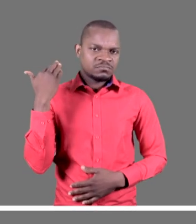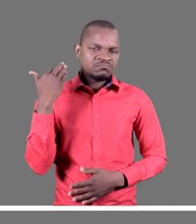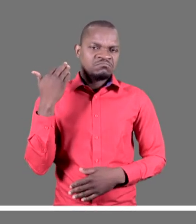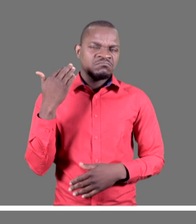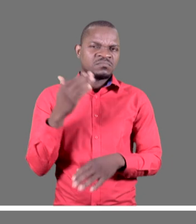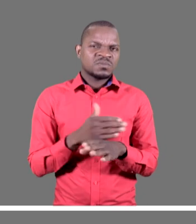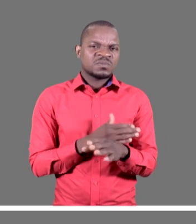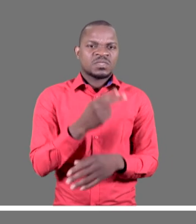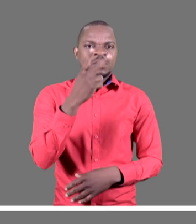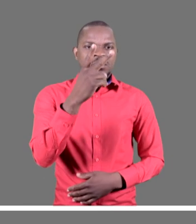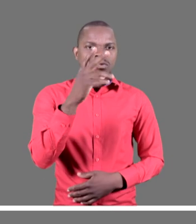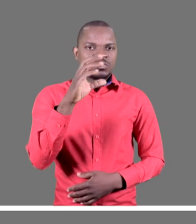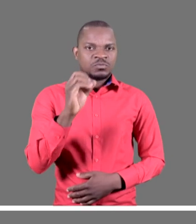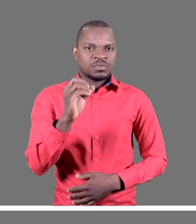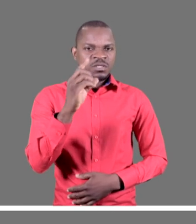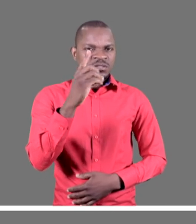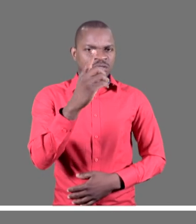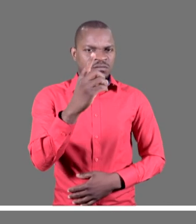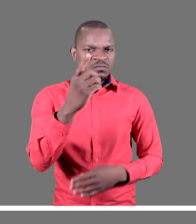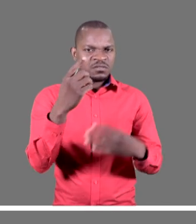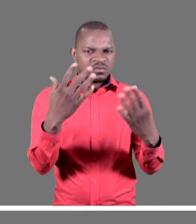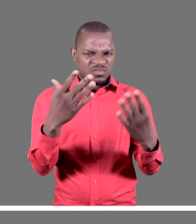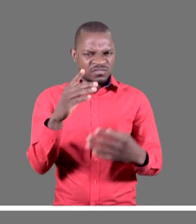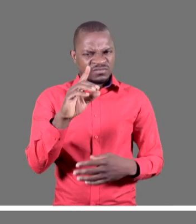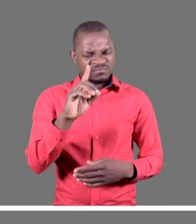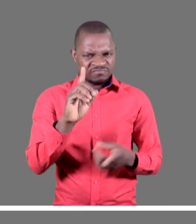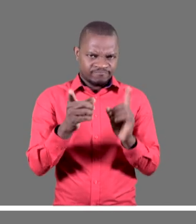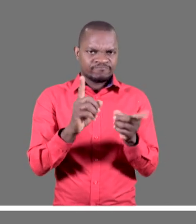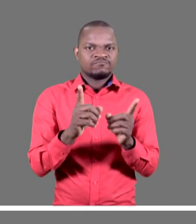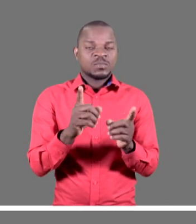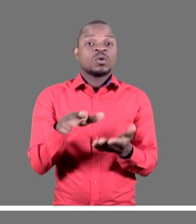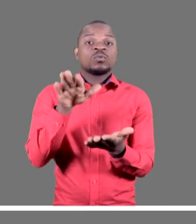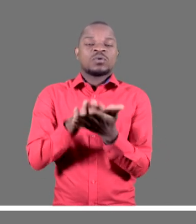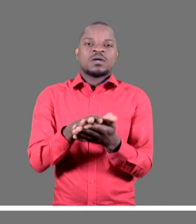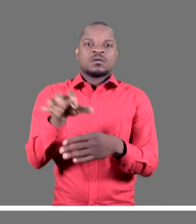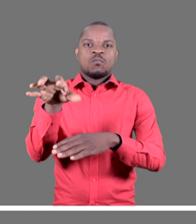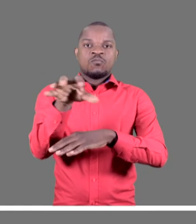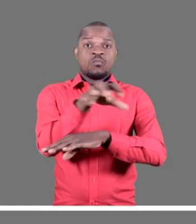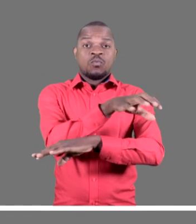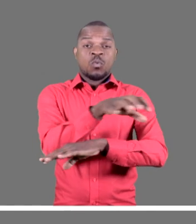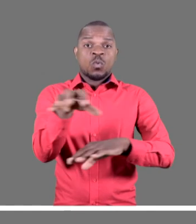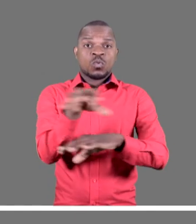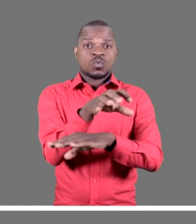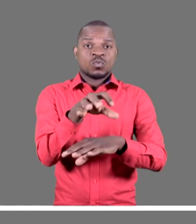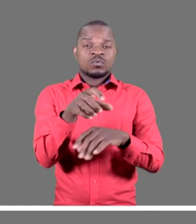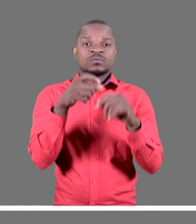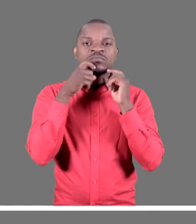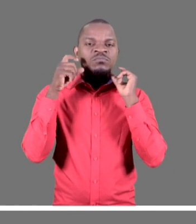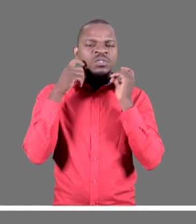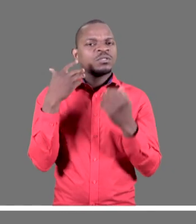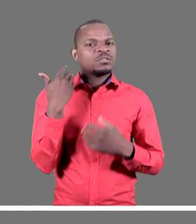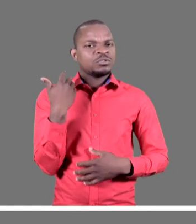em 2019, salvo erro, o Porto de Moçambique lançou um concurso